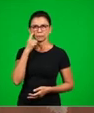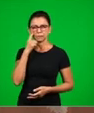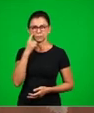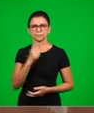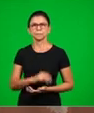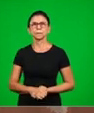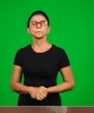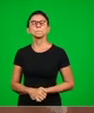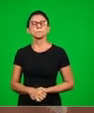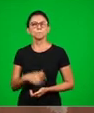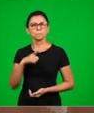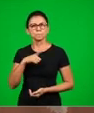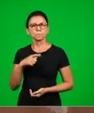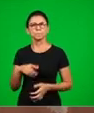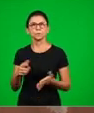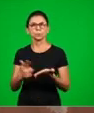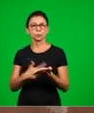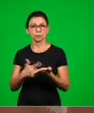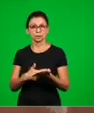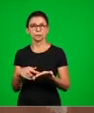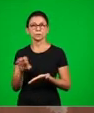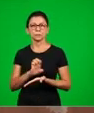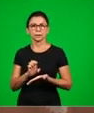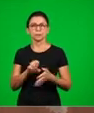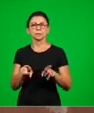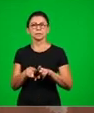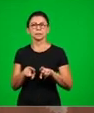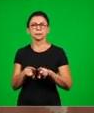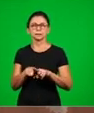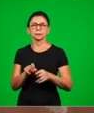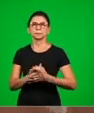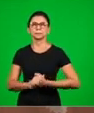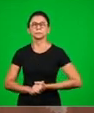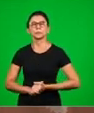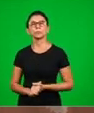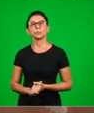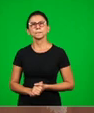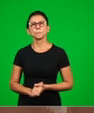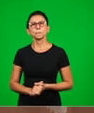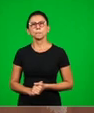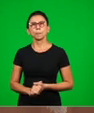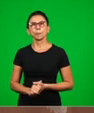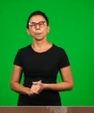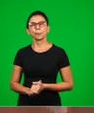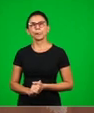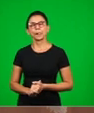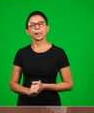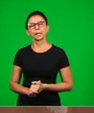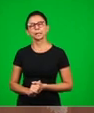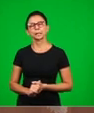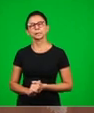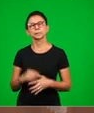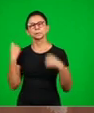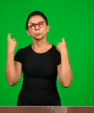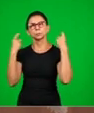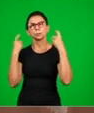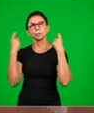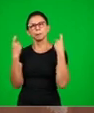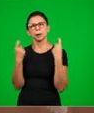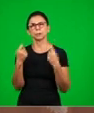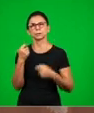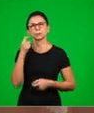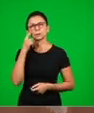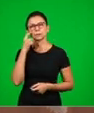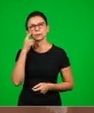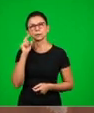estão lá em Efésios. Não estamos dando um salto, porque a nossa preocupação é identificar aqui. Mas é a palavra que